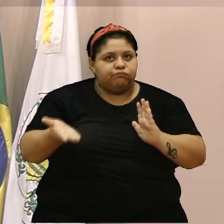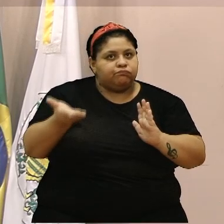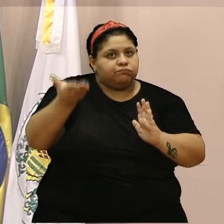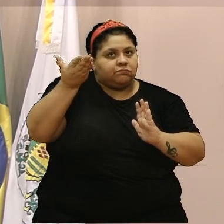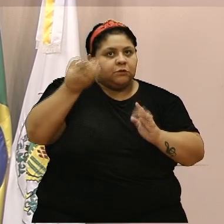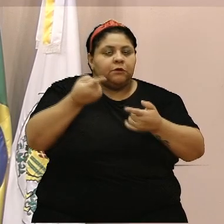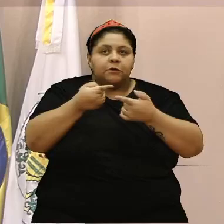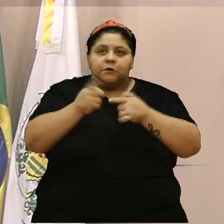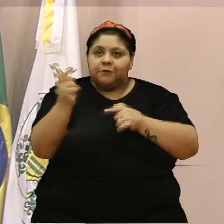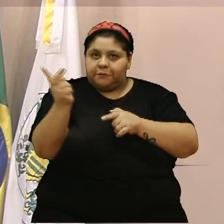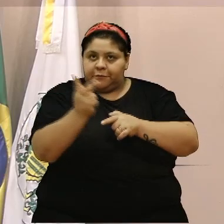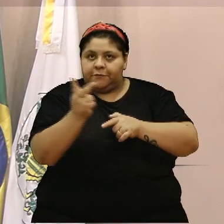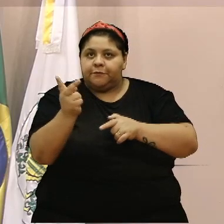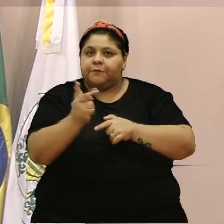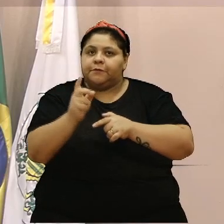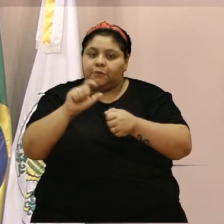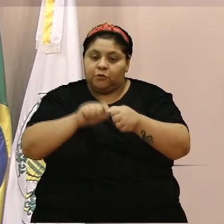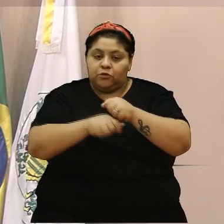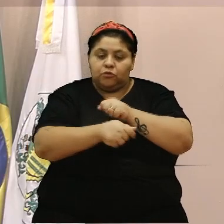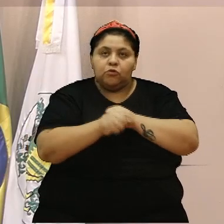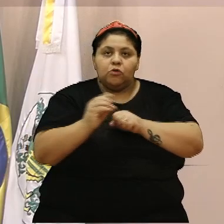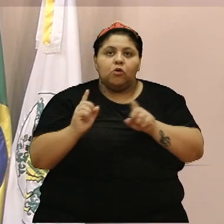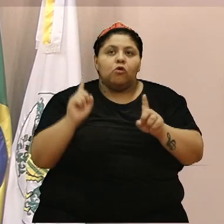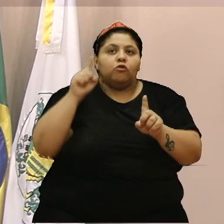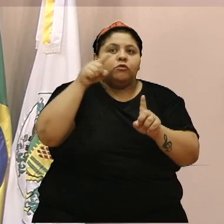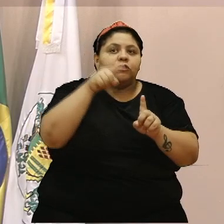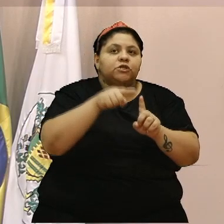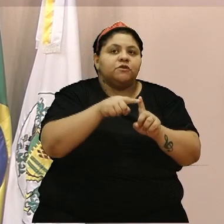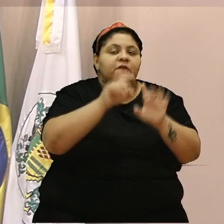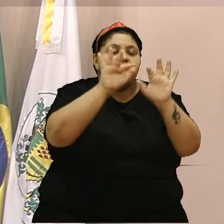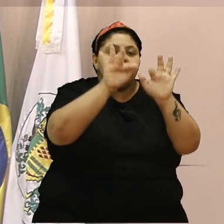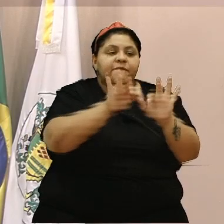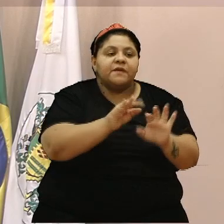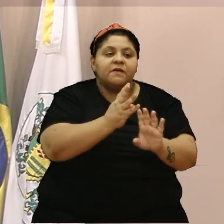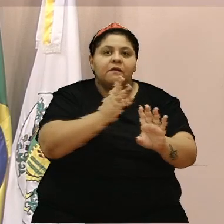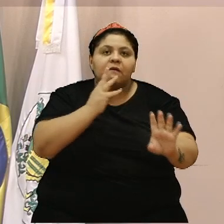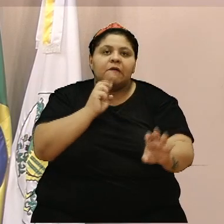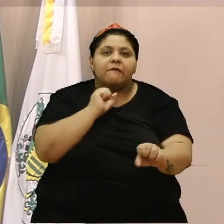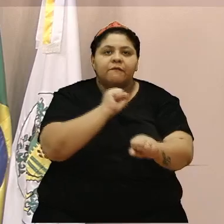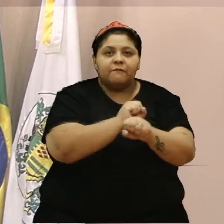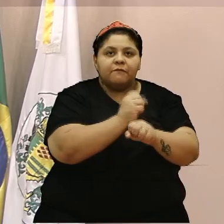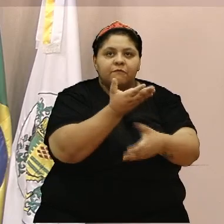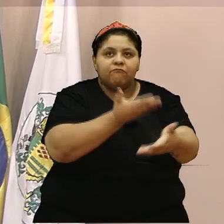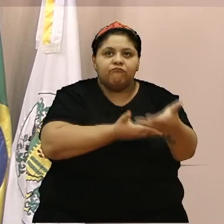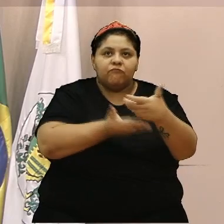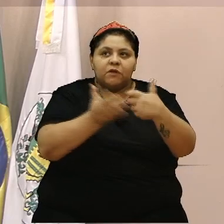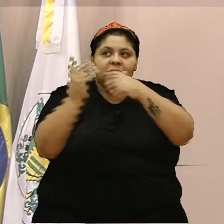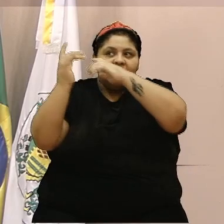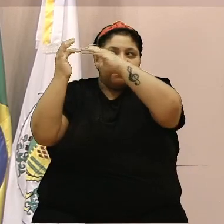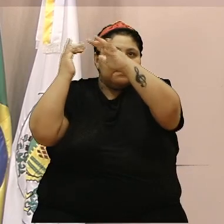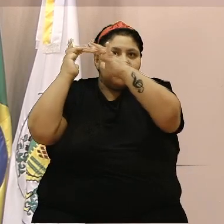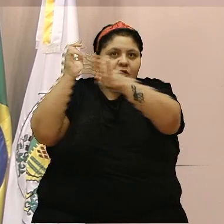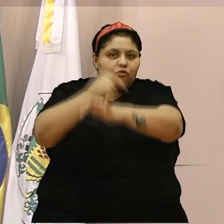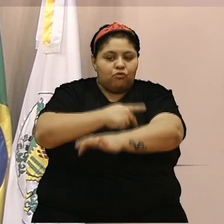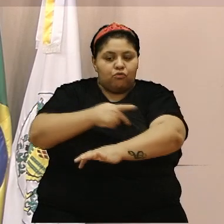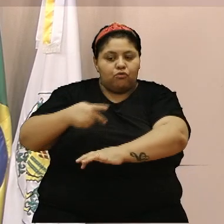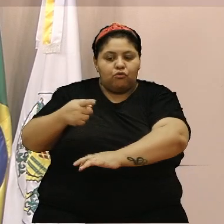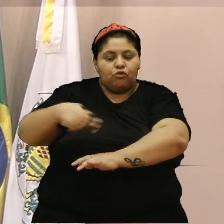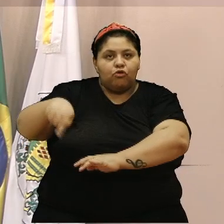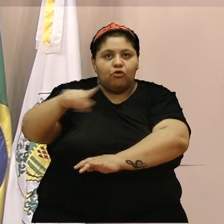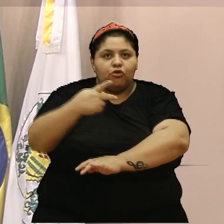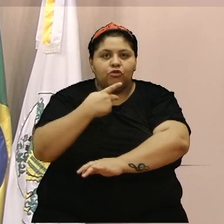com esses recursos, a ideia é zerar a fila de espera por consultas de neuropediatria. Nós estamos